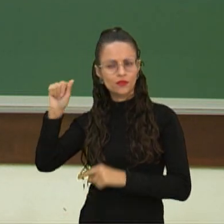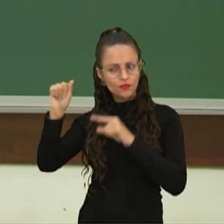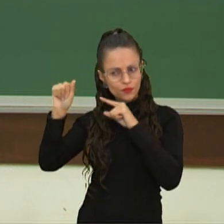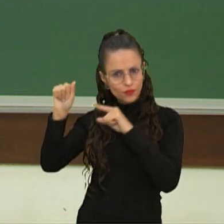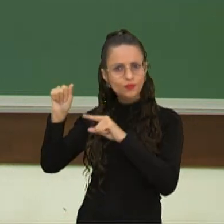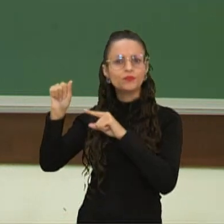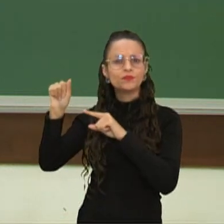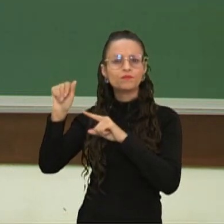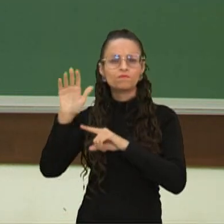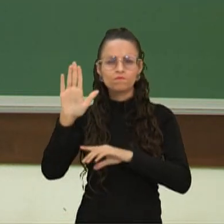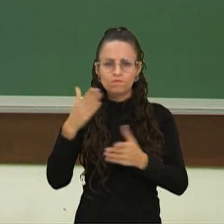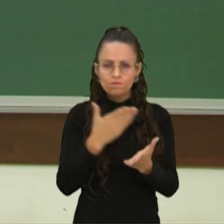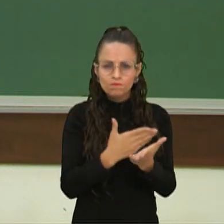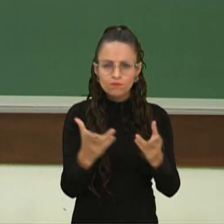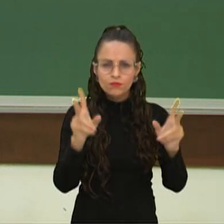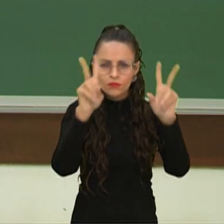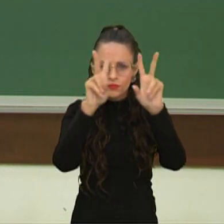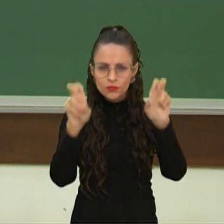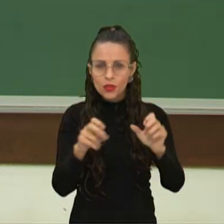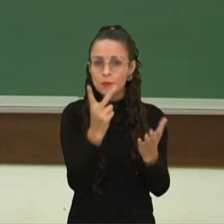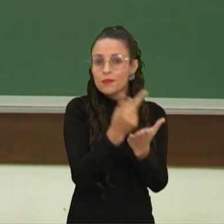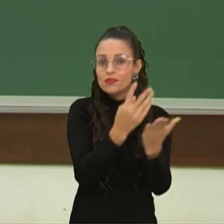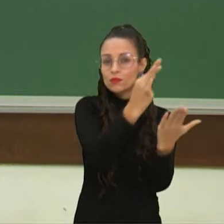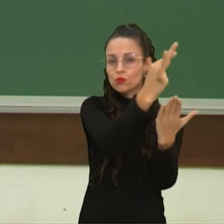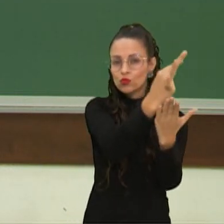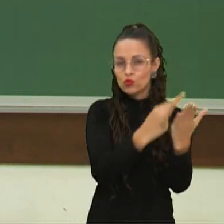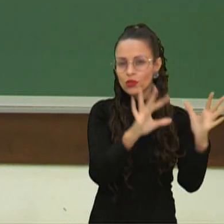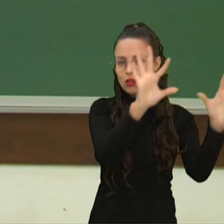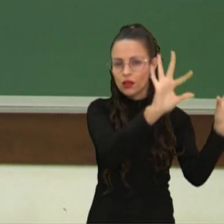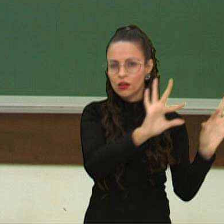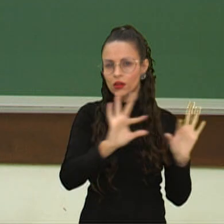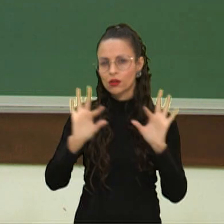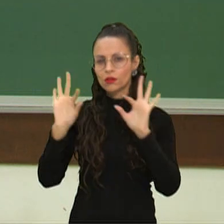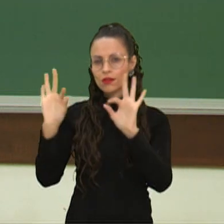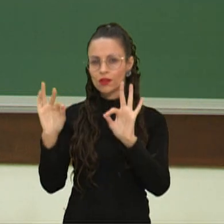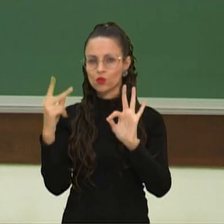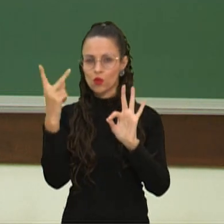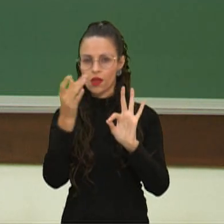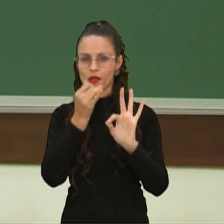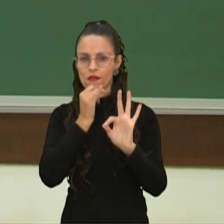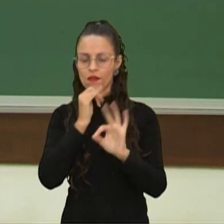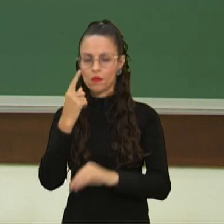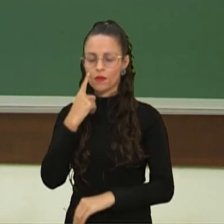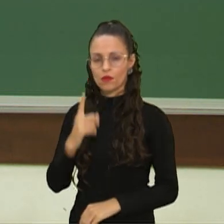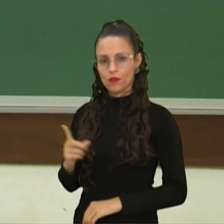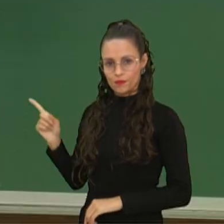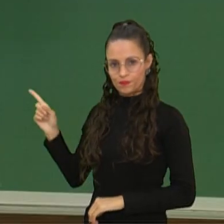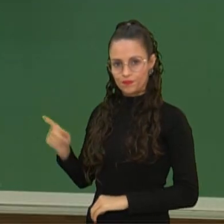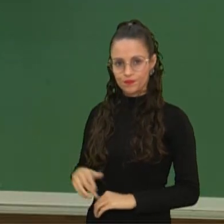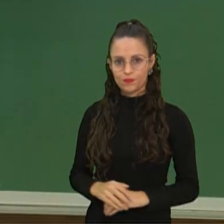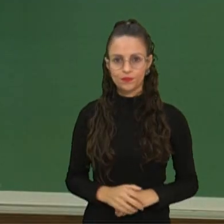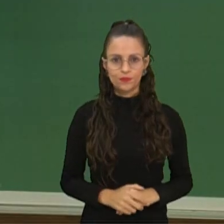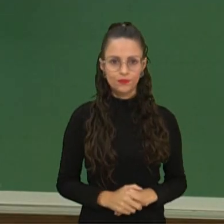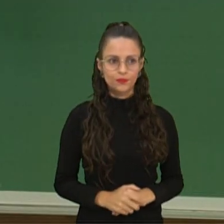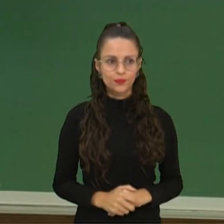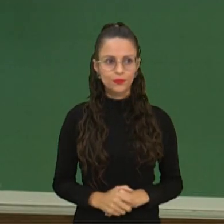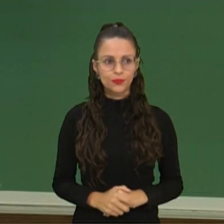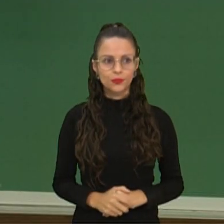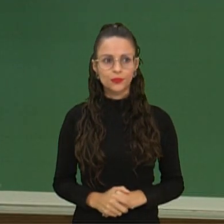eu tirei justamente do texto que a gente leu 2 exemplos para vocês. Vejam aqui comigo. São